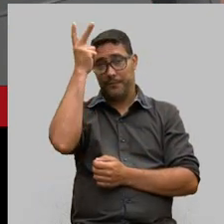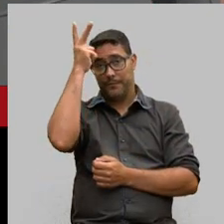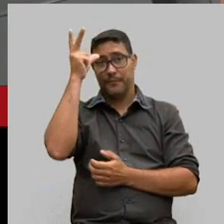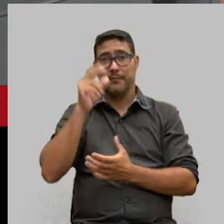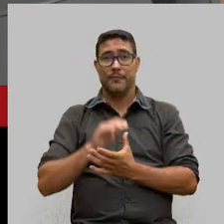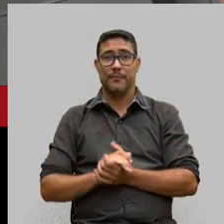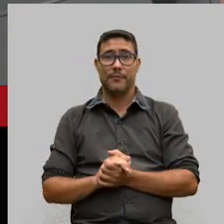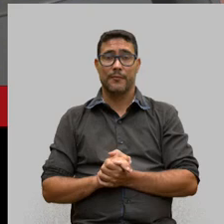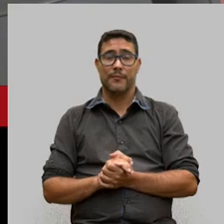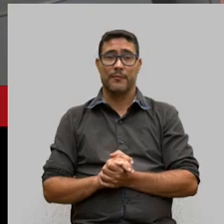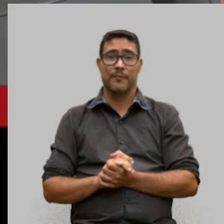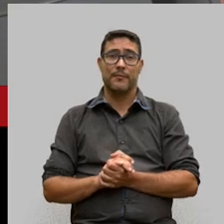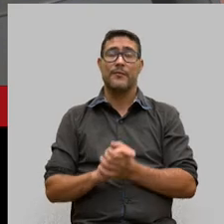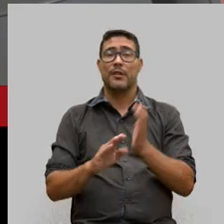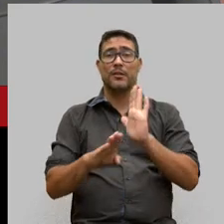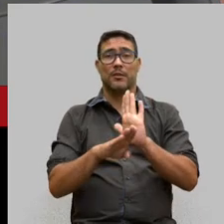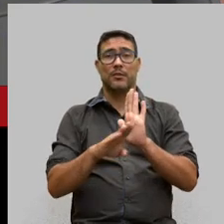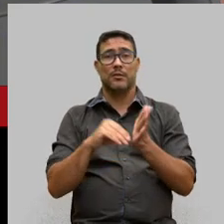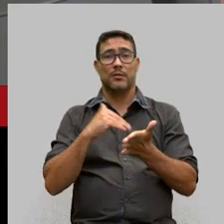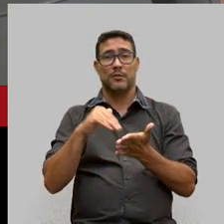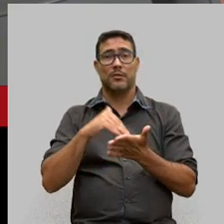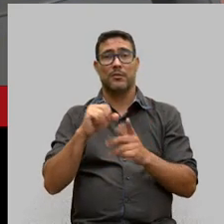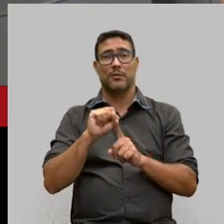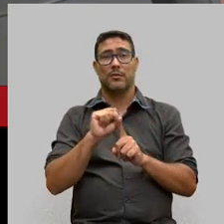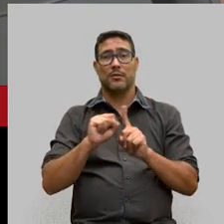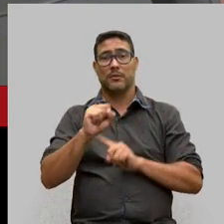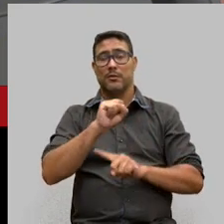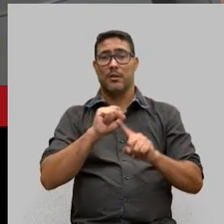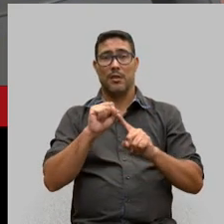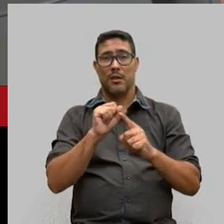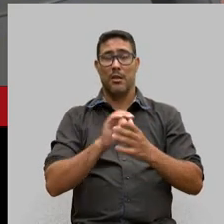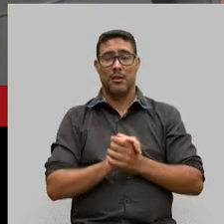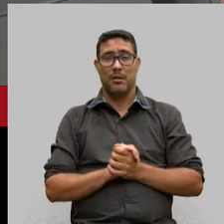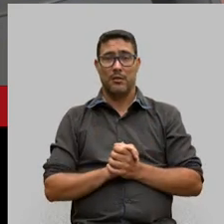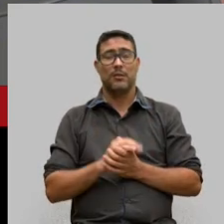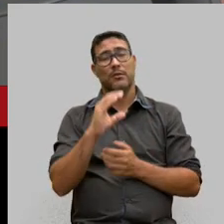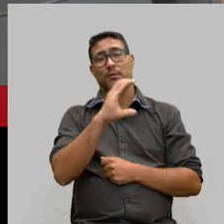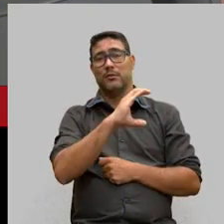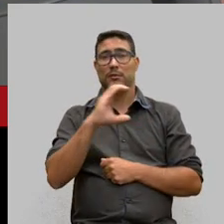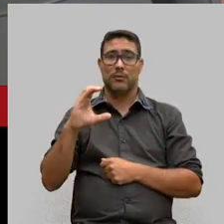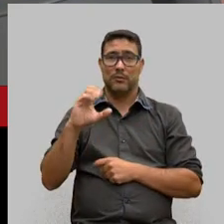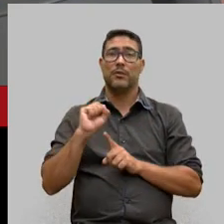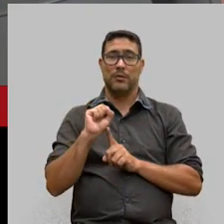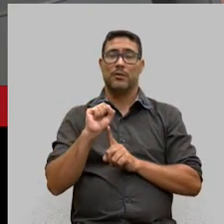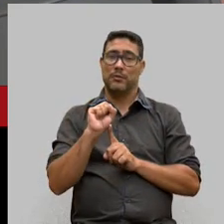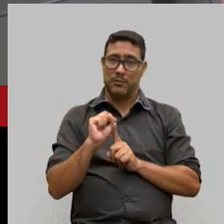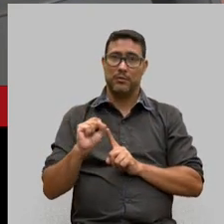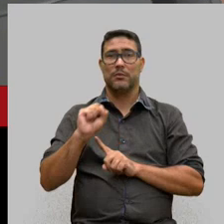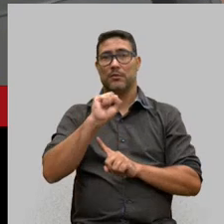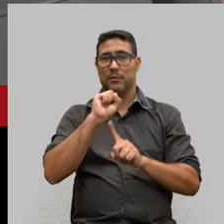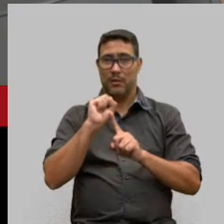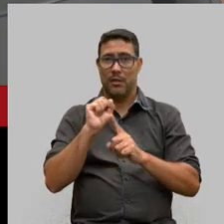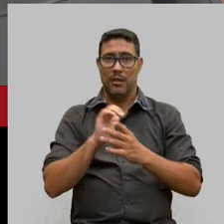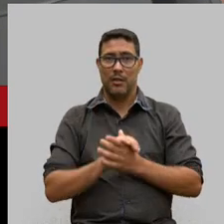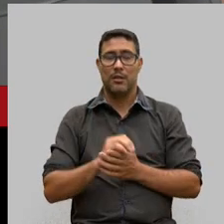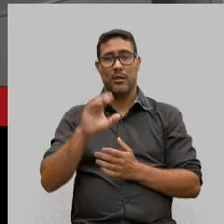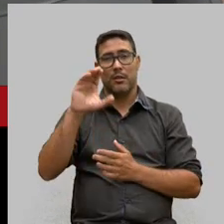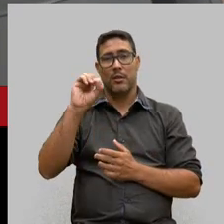fórum Municipal de assistência social do Conselho de assistência social do